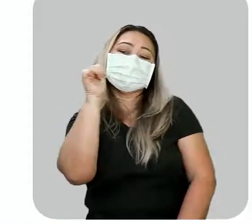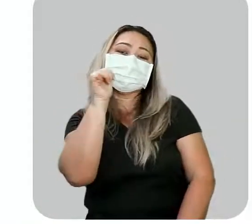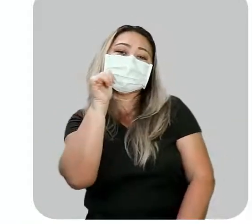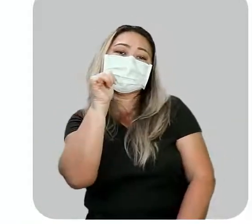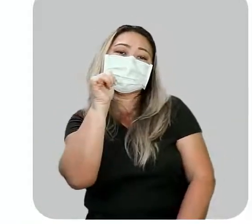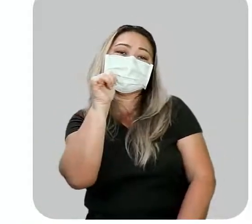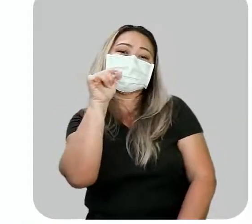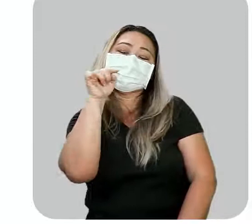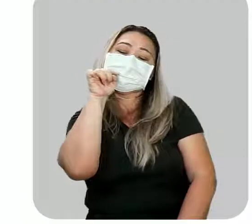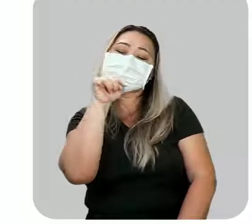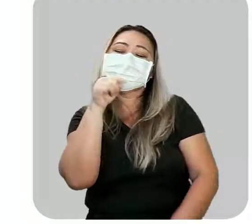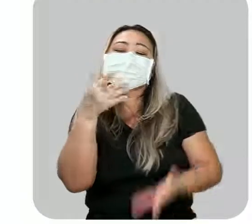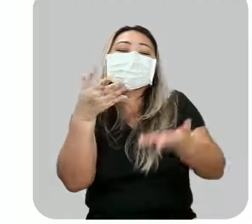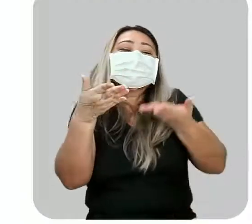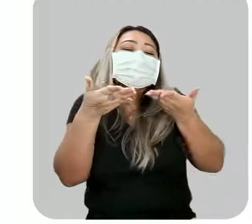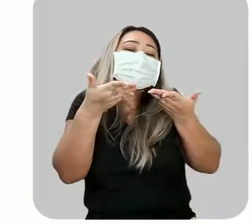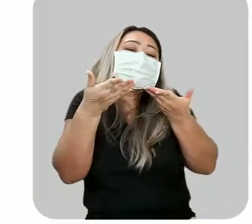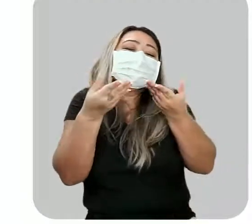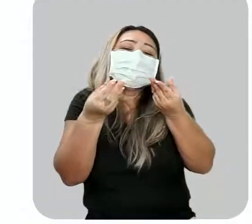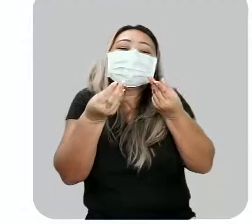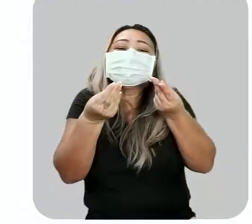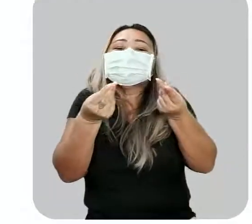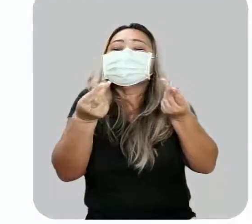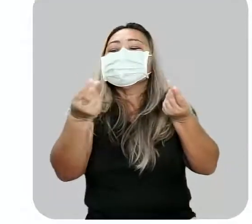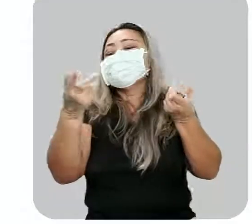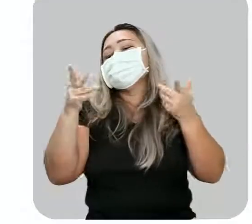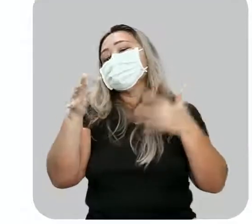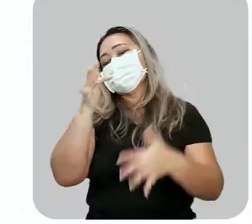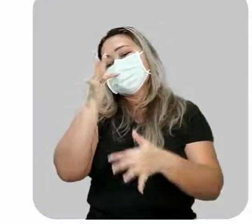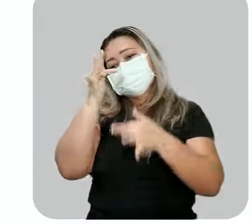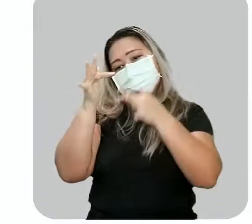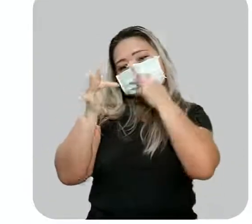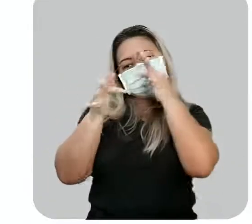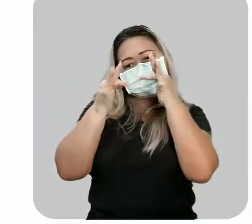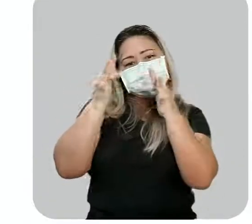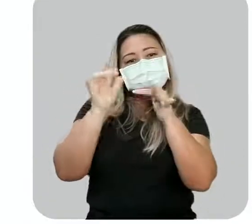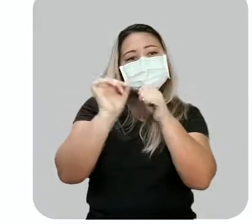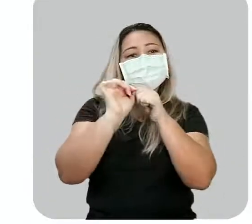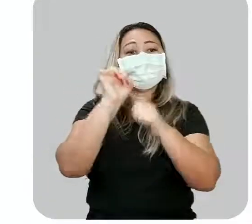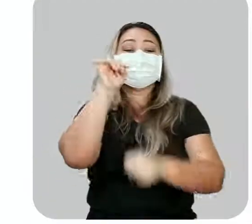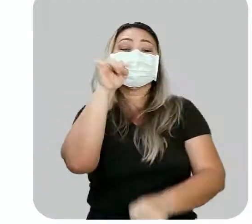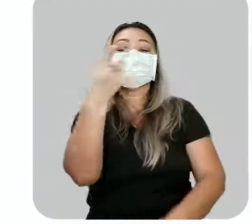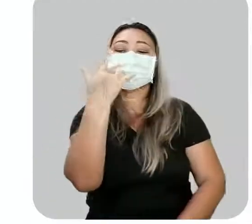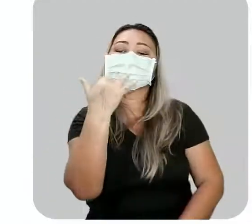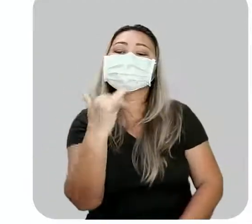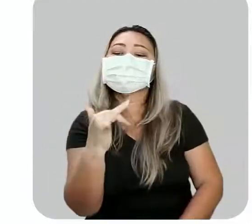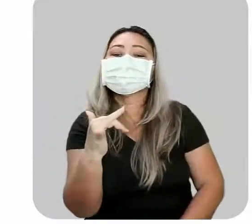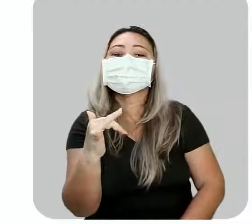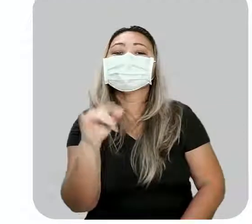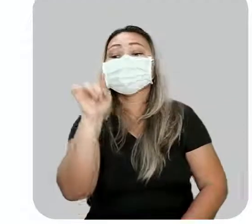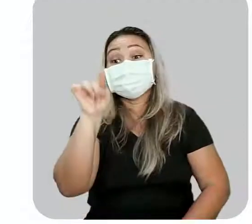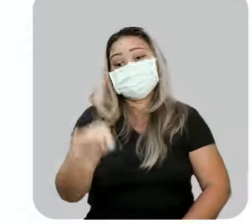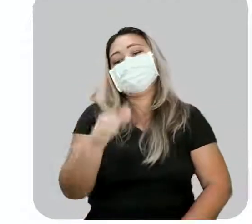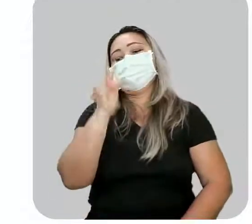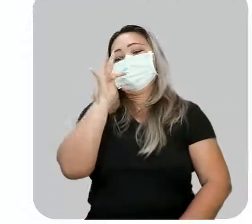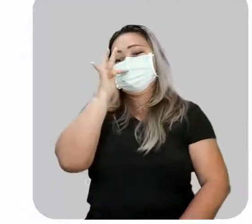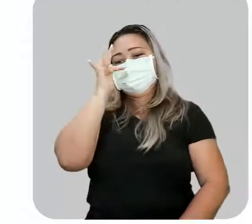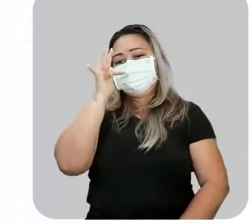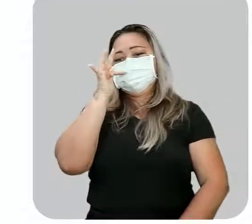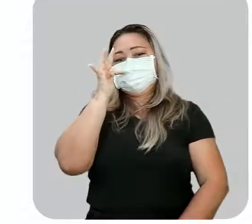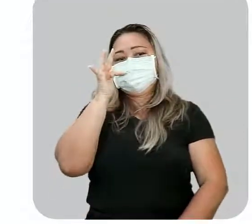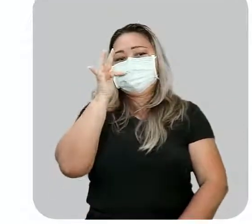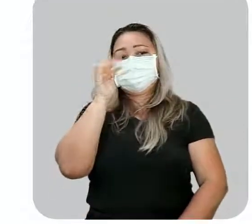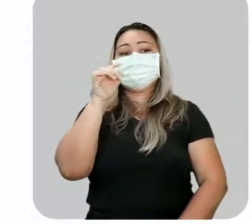Aquela menina é delicada como uma flor. Aquela criança é uma